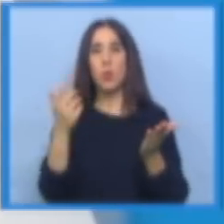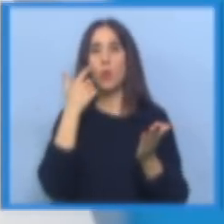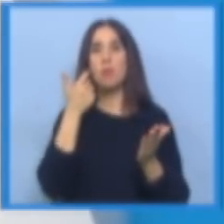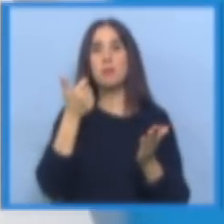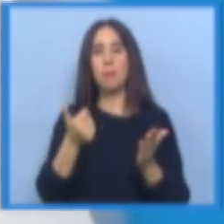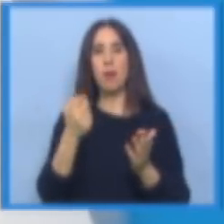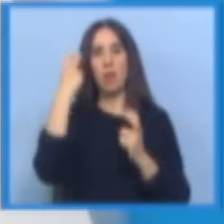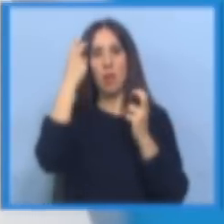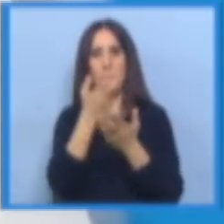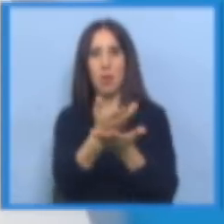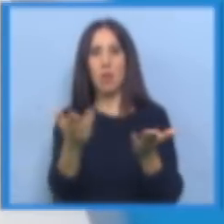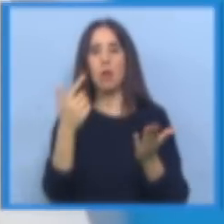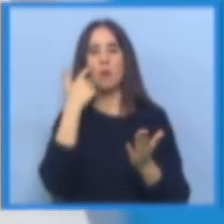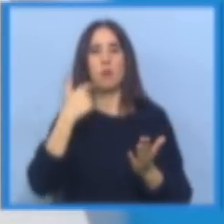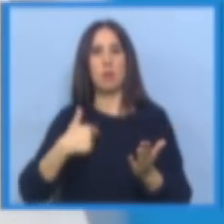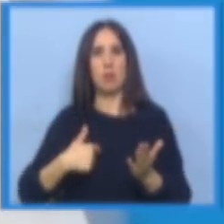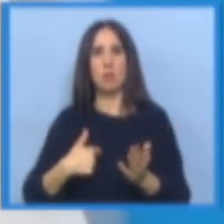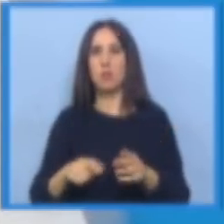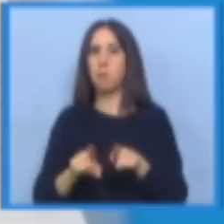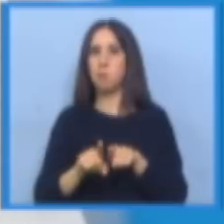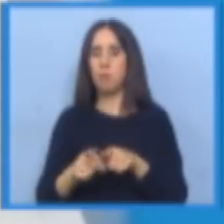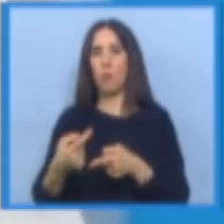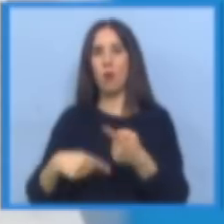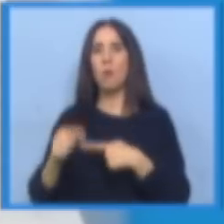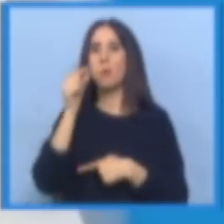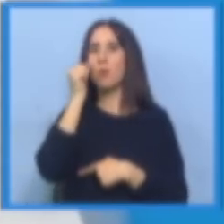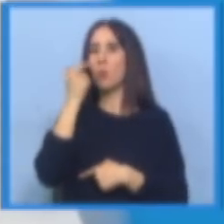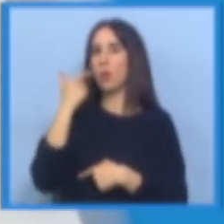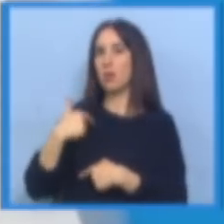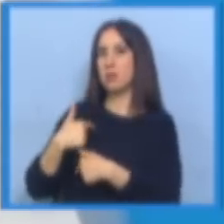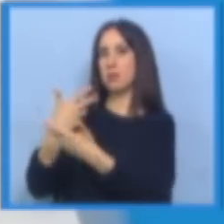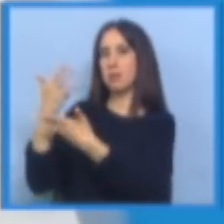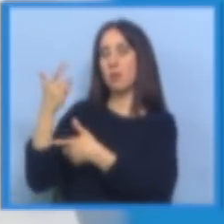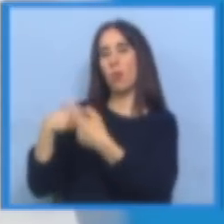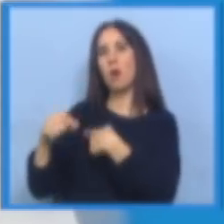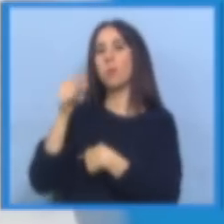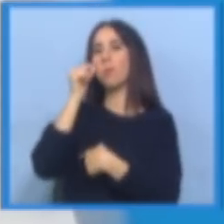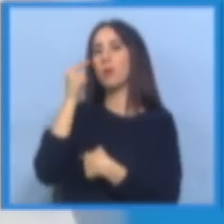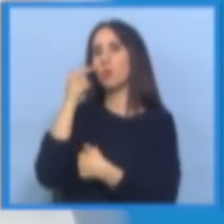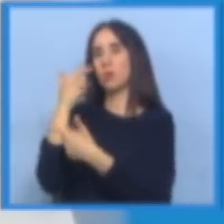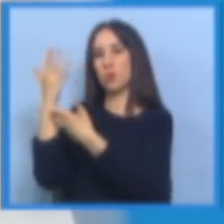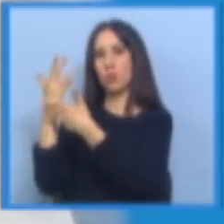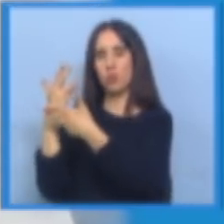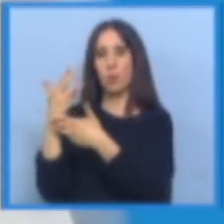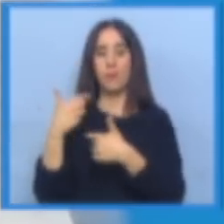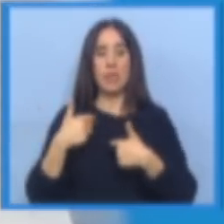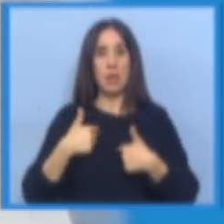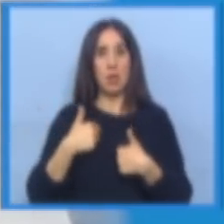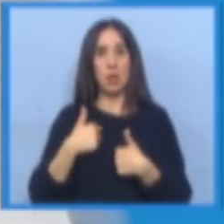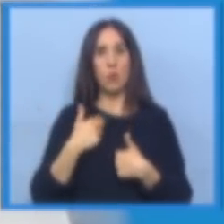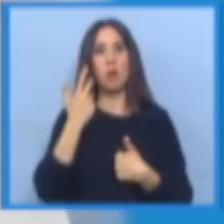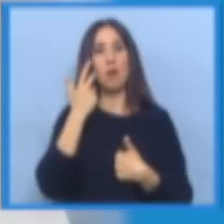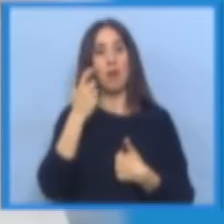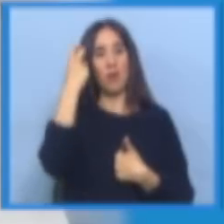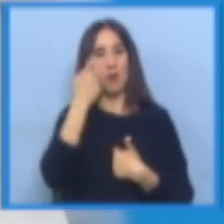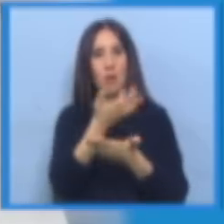minhas ovelhas conhecem-me, do mesmo modo que o Pai me conhece e eu conheço o Pai. Eu dou a vida pelas